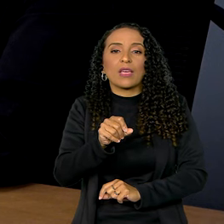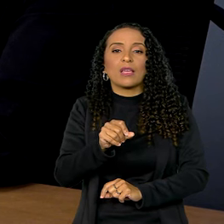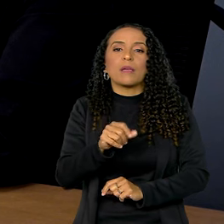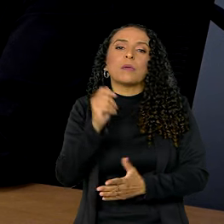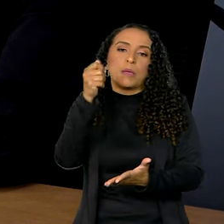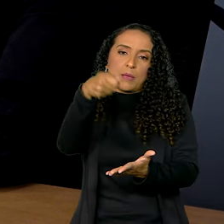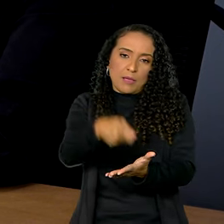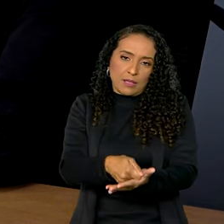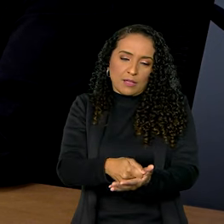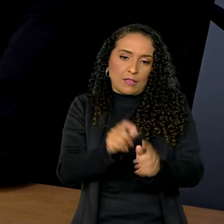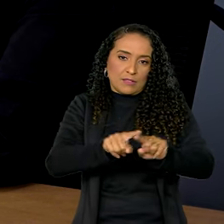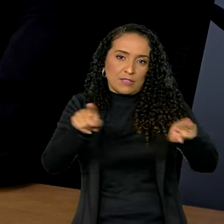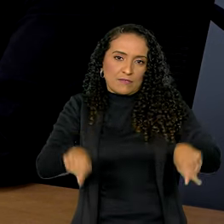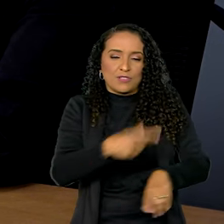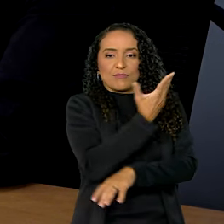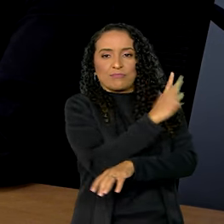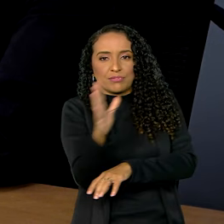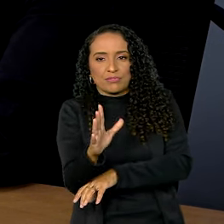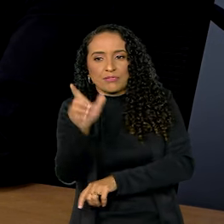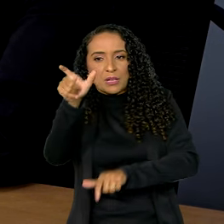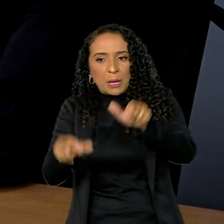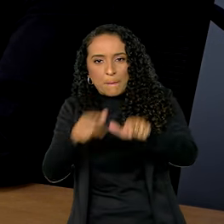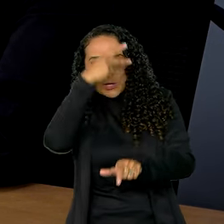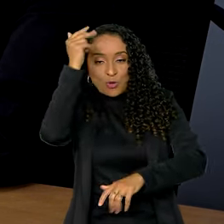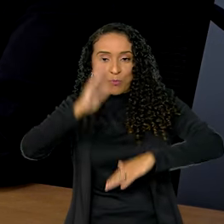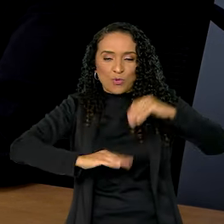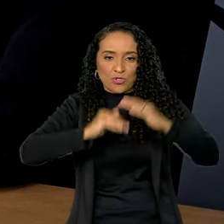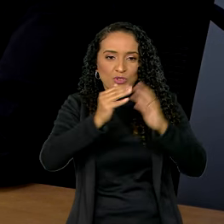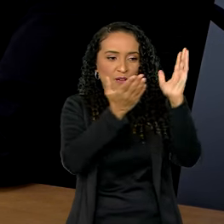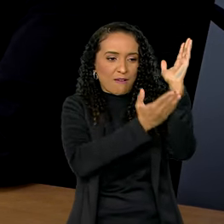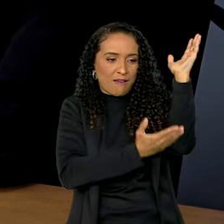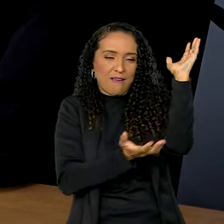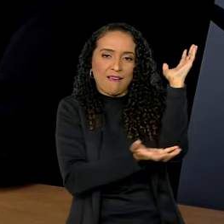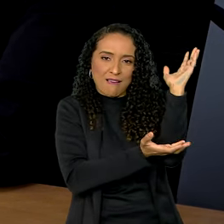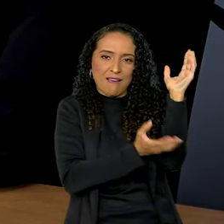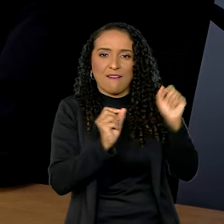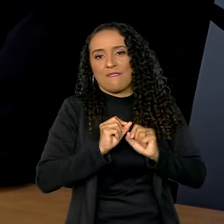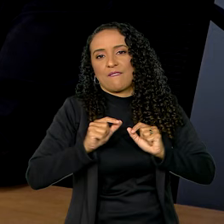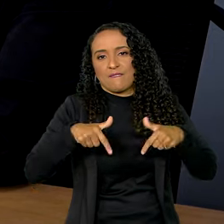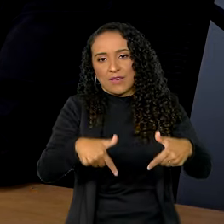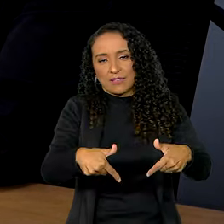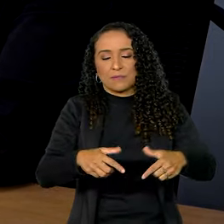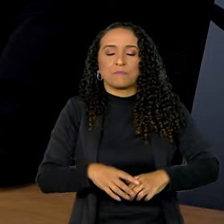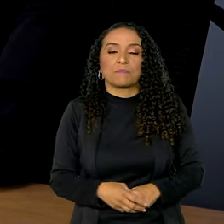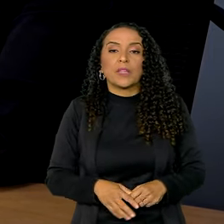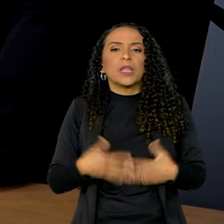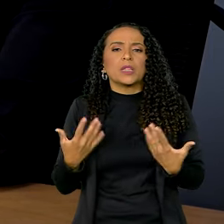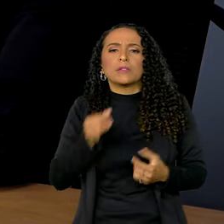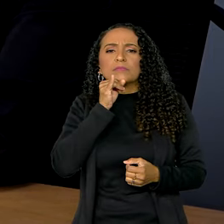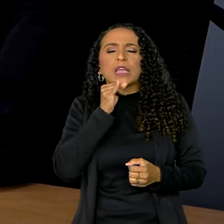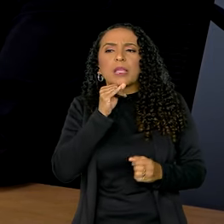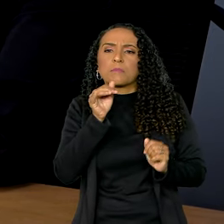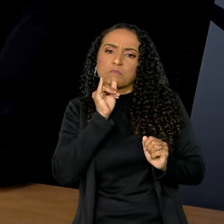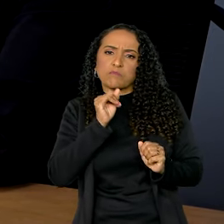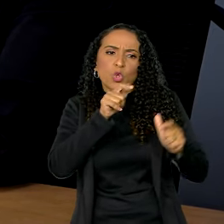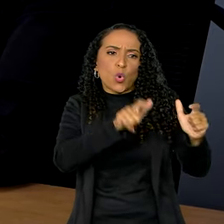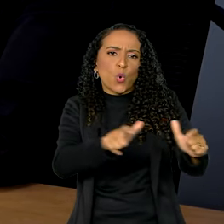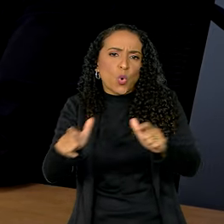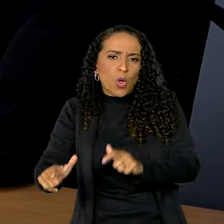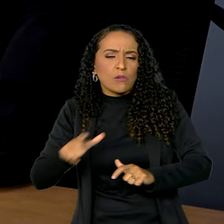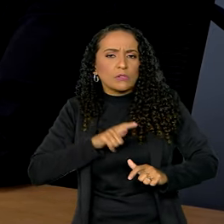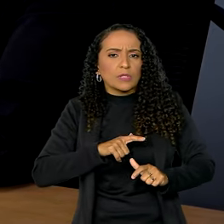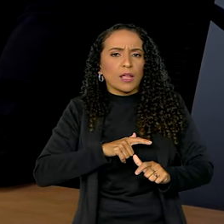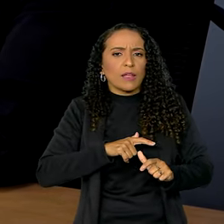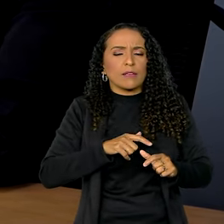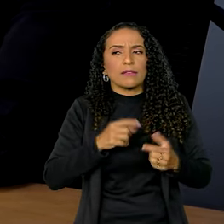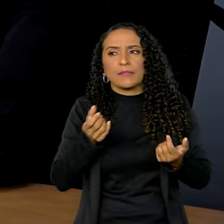recompensar o serviço ambiental prestado pelo extrativista esses exemplos eles têm escala digamos assim local mas nós